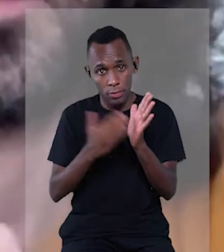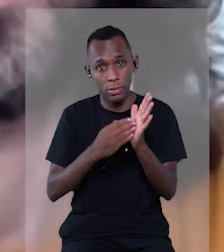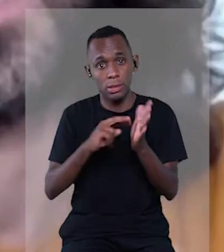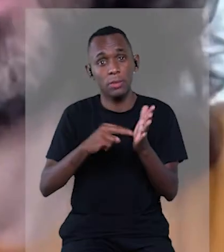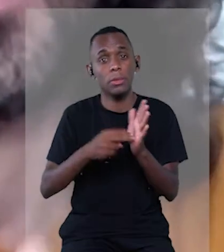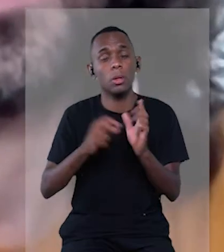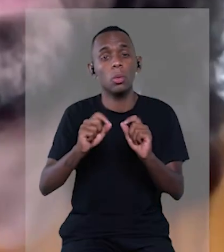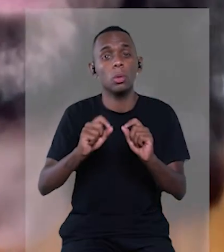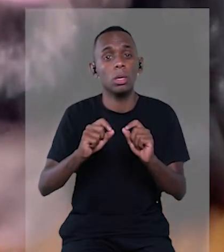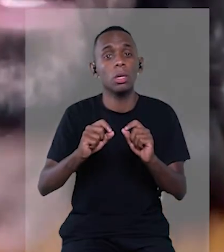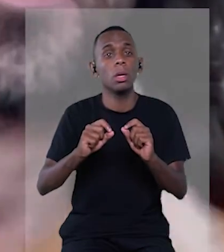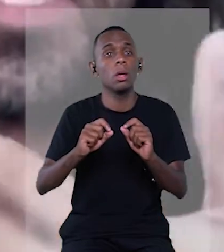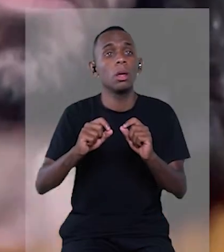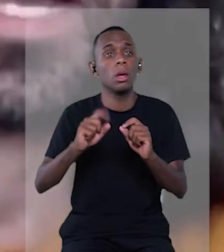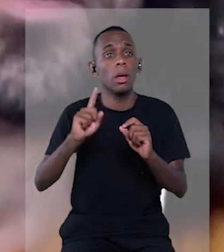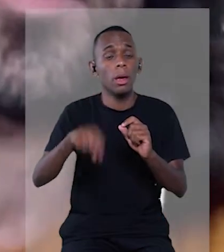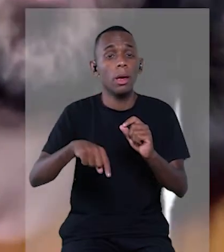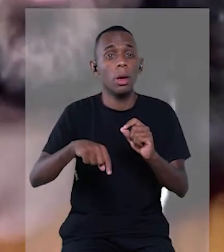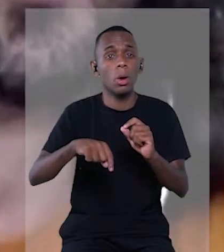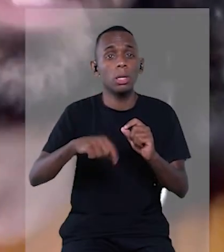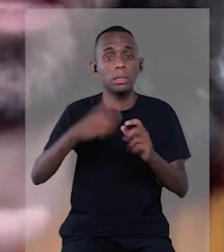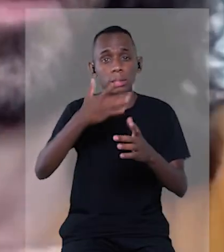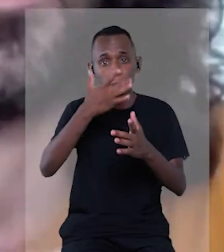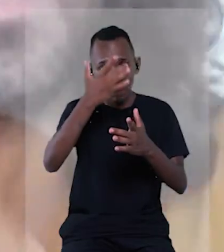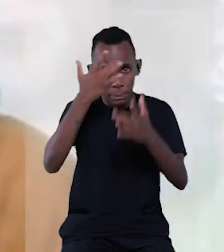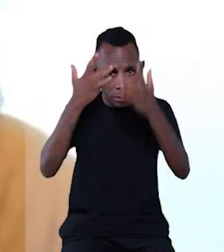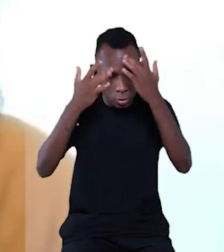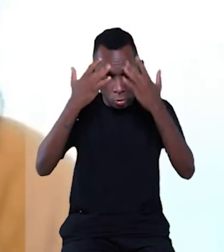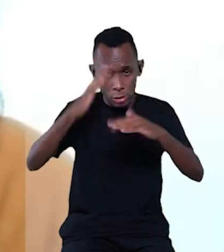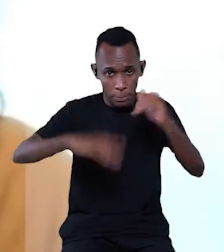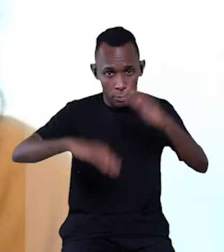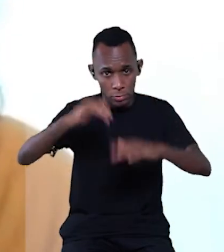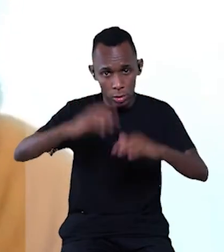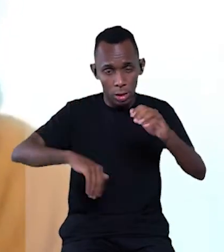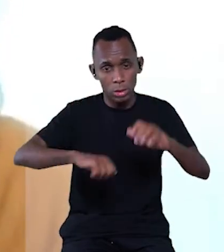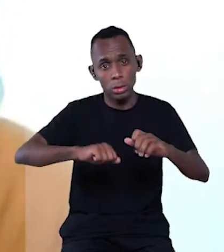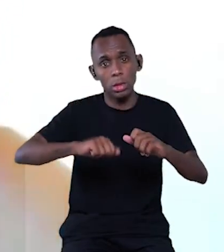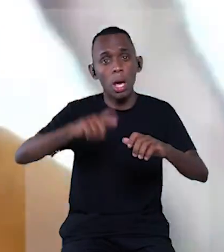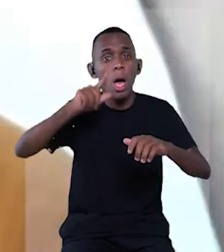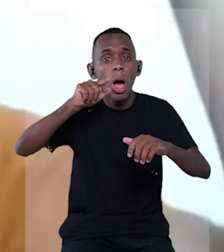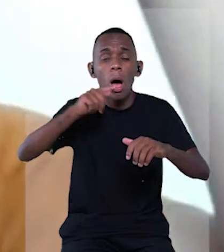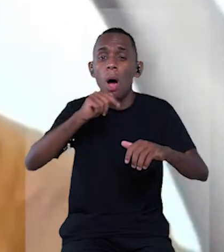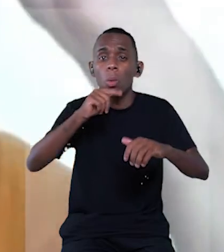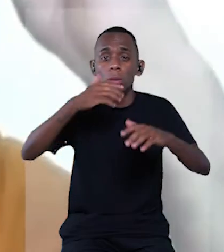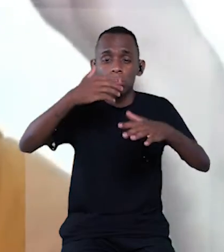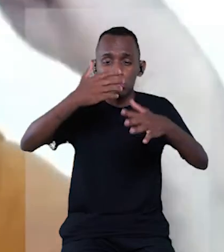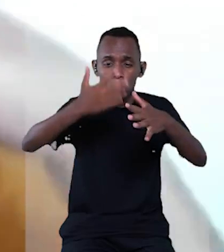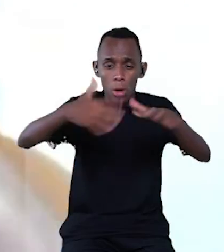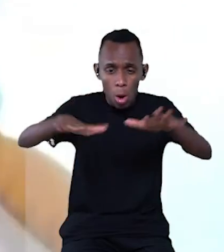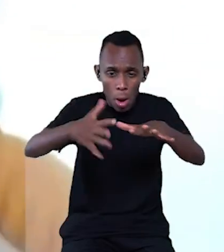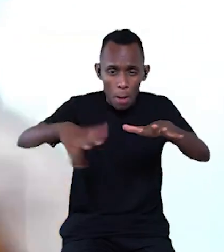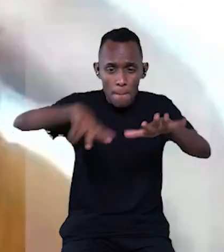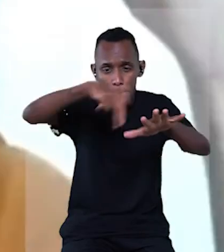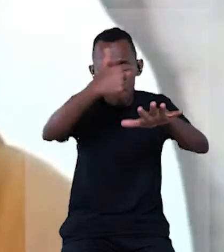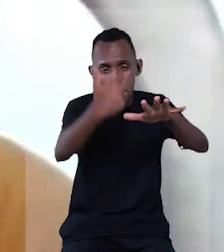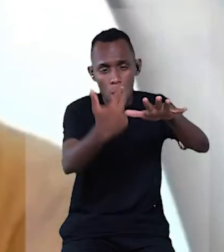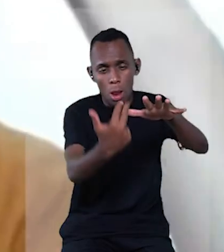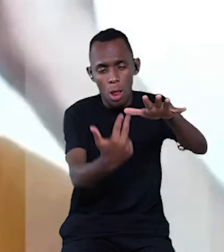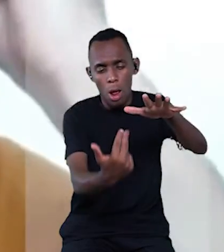os mergulhadores que fazem trabalho no fundo do mar, necessariamente no fundo do mar, né? Eles usam escafandro, né,